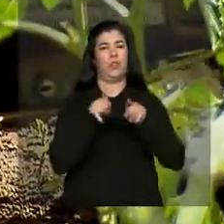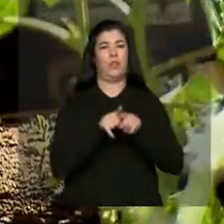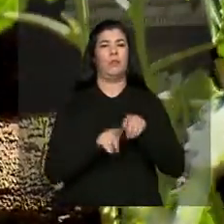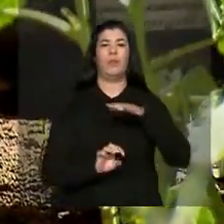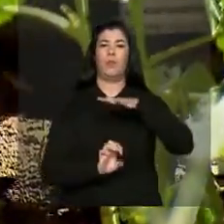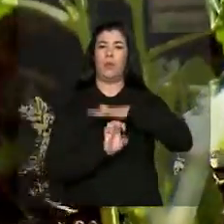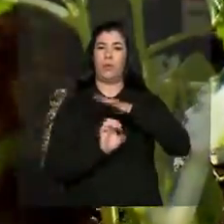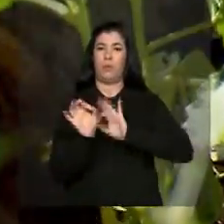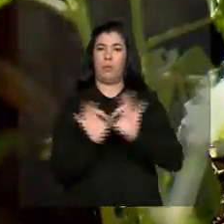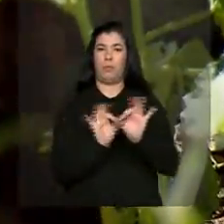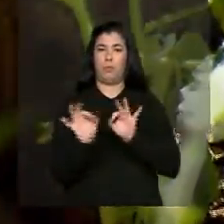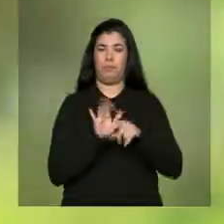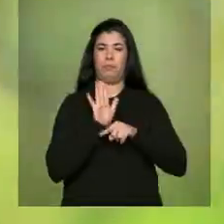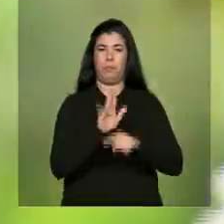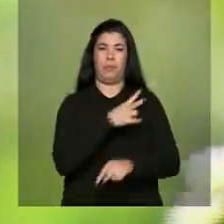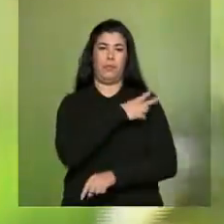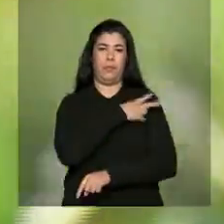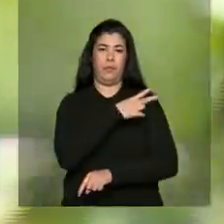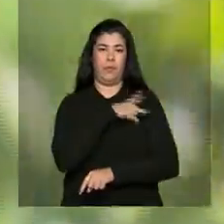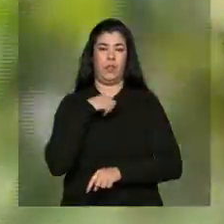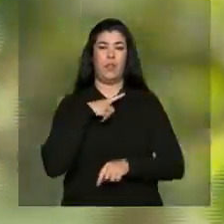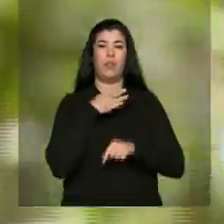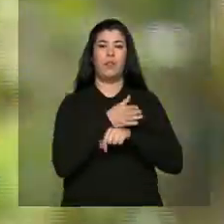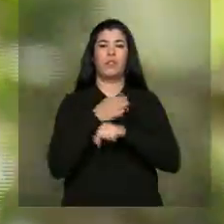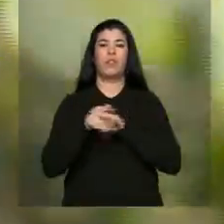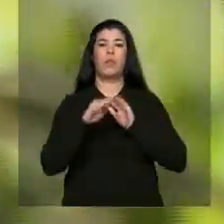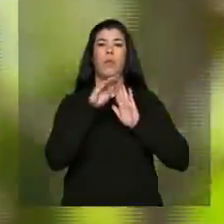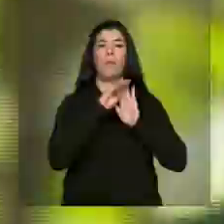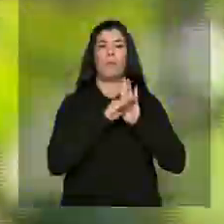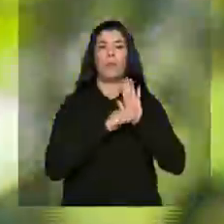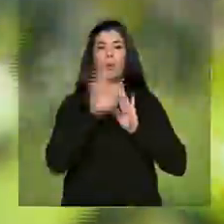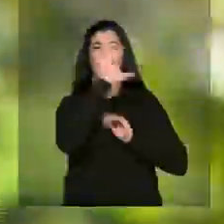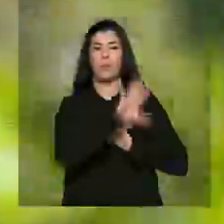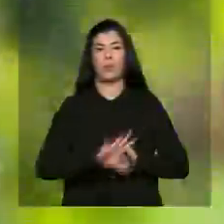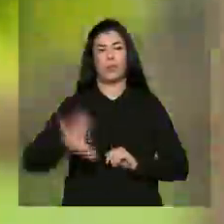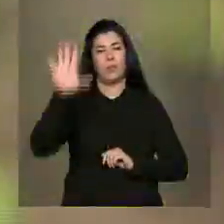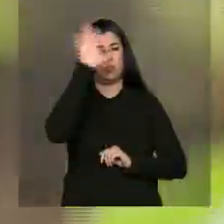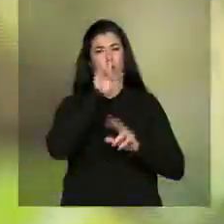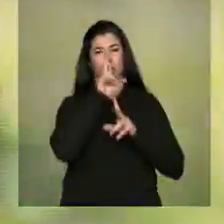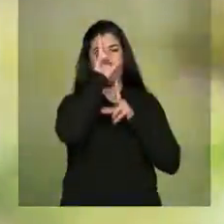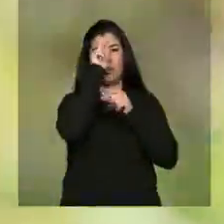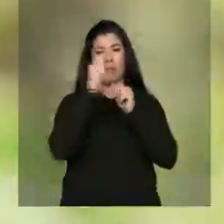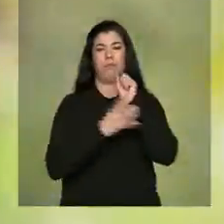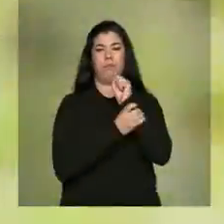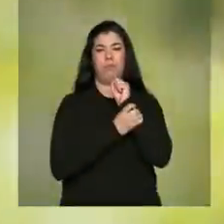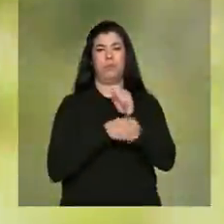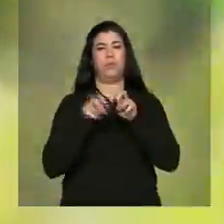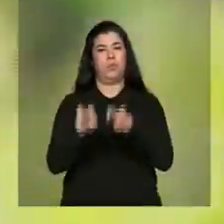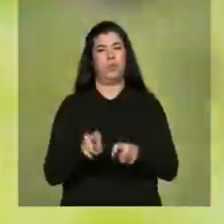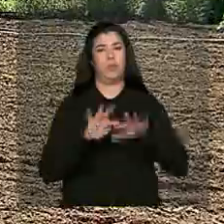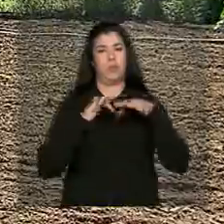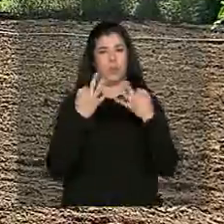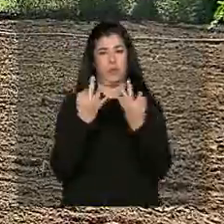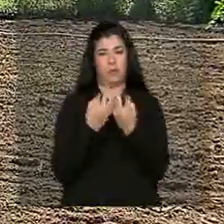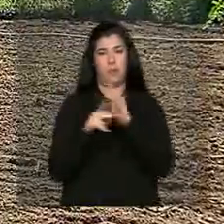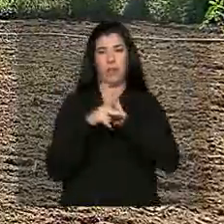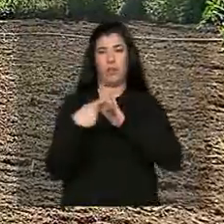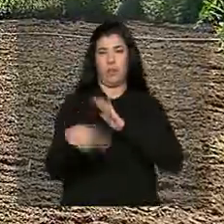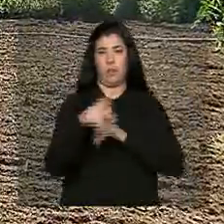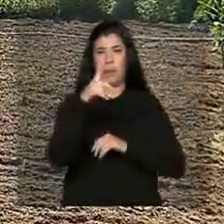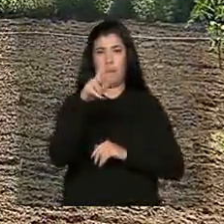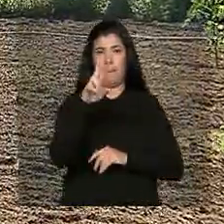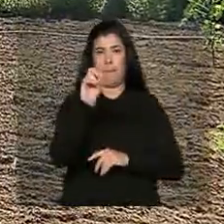assistência técnica local, ele teve acesso ao PRONAF, Programa Nacional de Fortalecimento da Agricultura Familiar, e